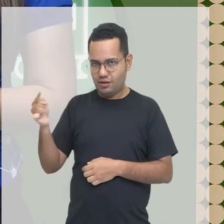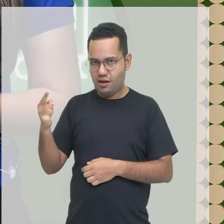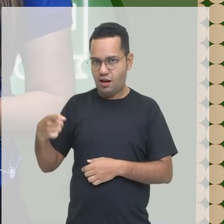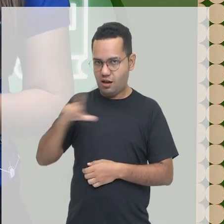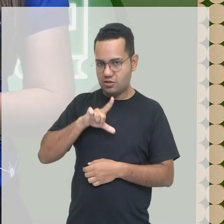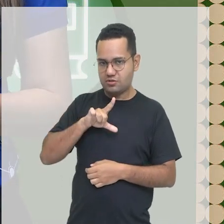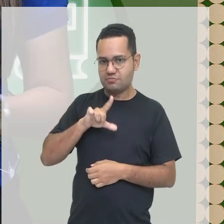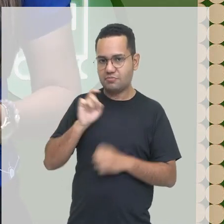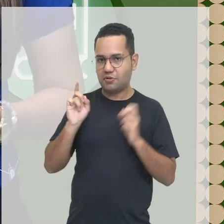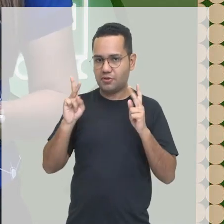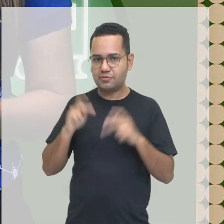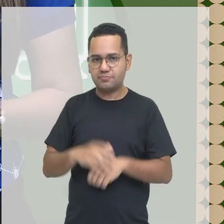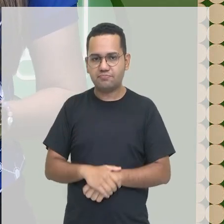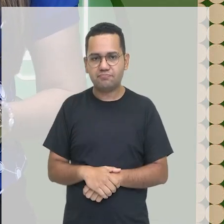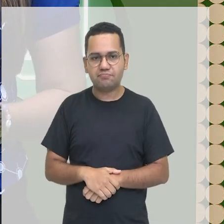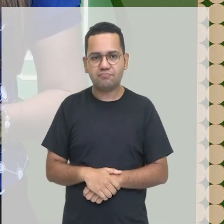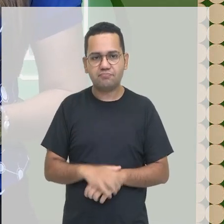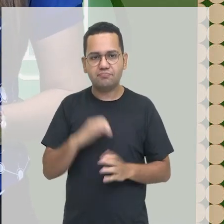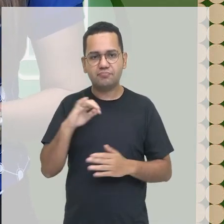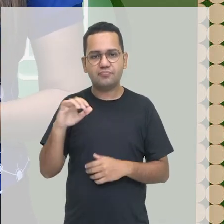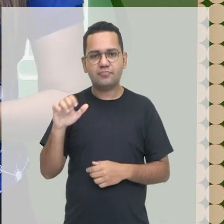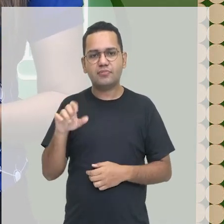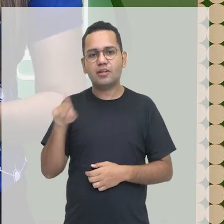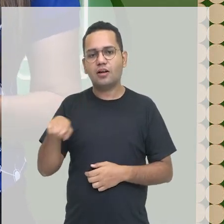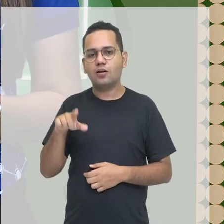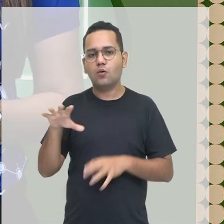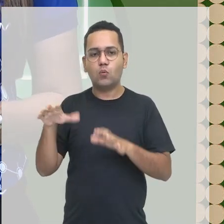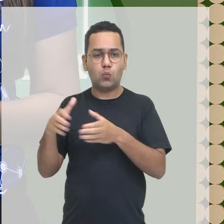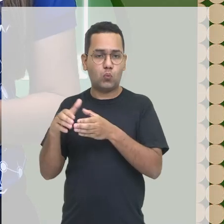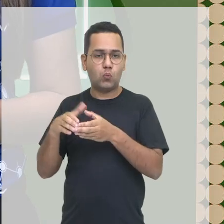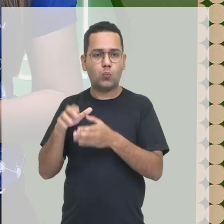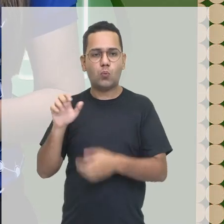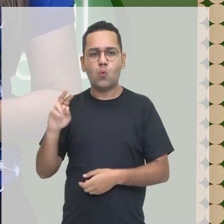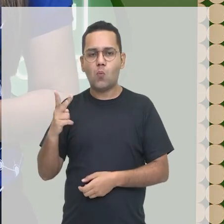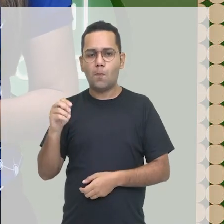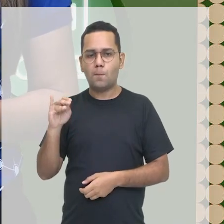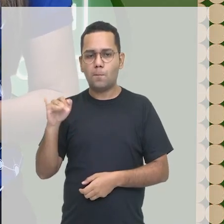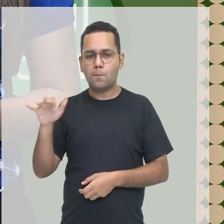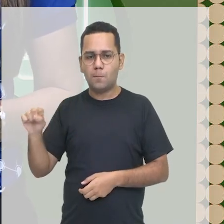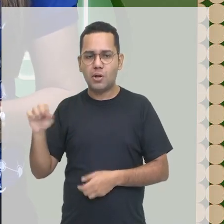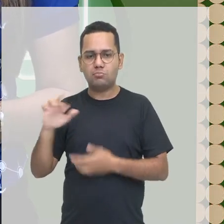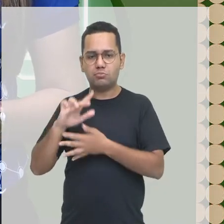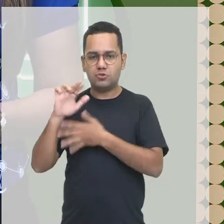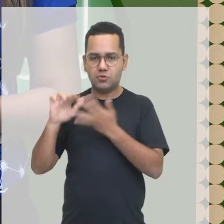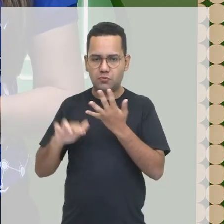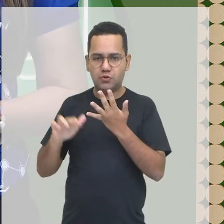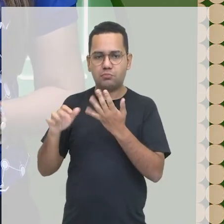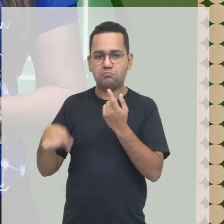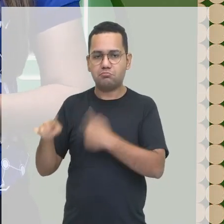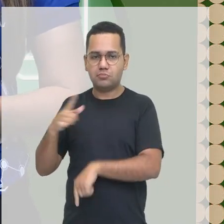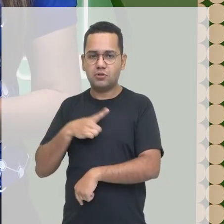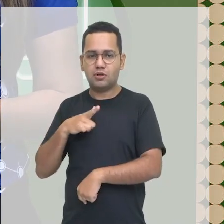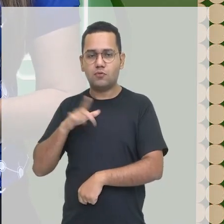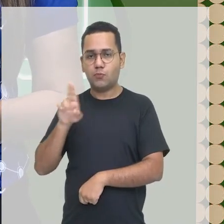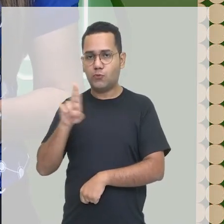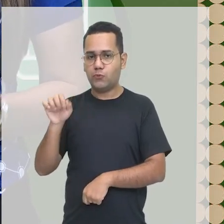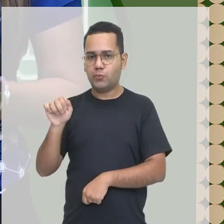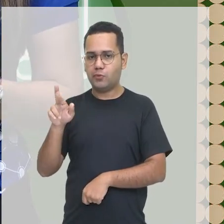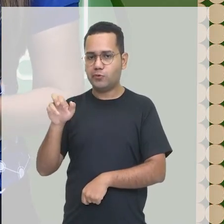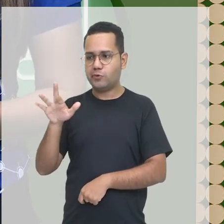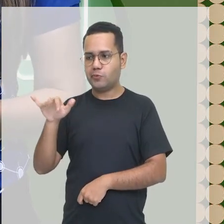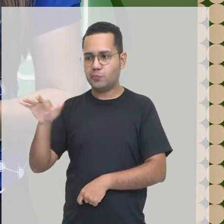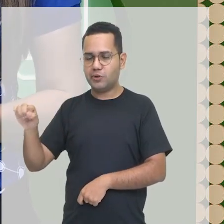bastante conhecido, que são os primeiros hominídeos, que é um grupo diversificado e bem-sucedido, que são os